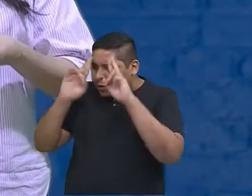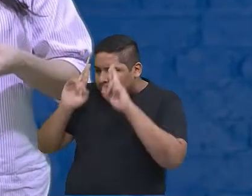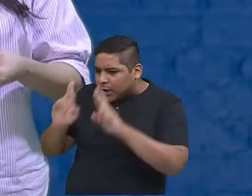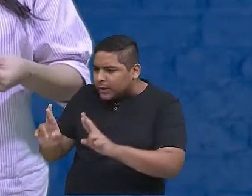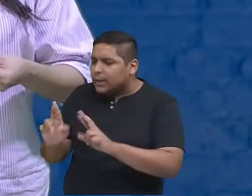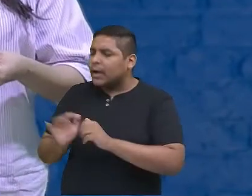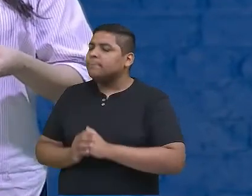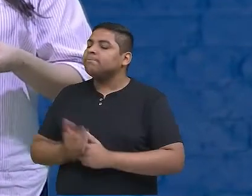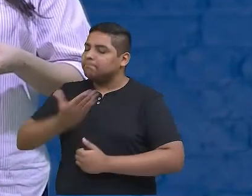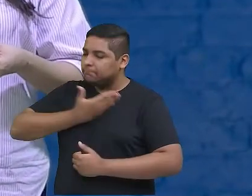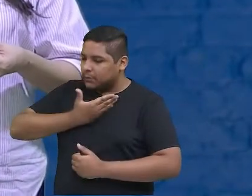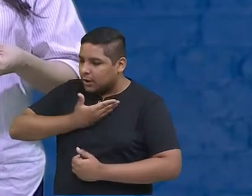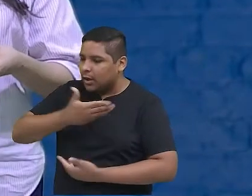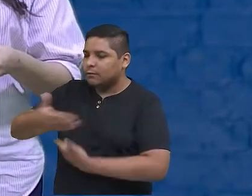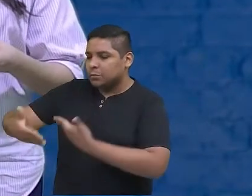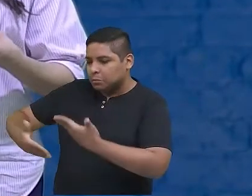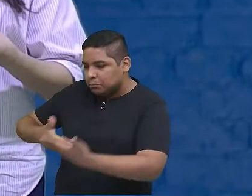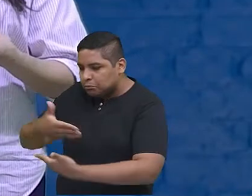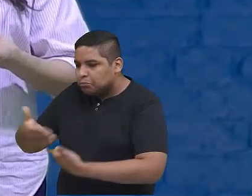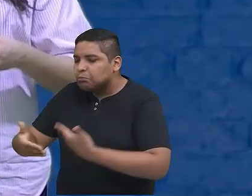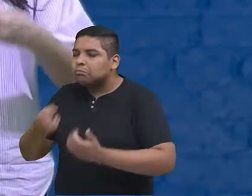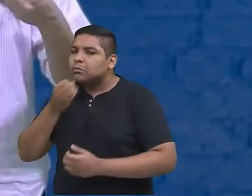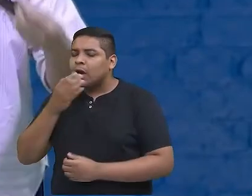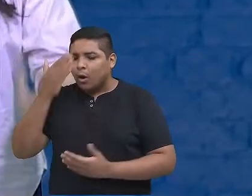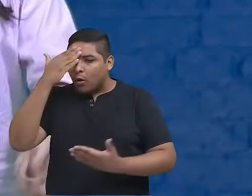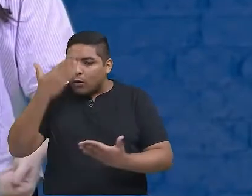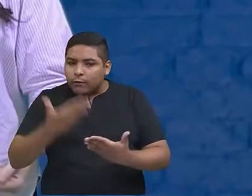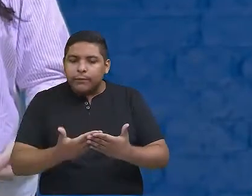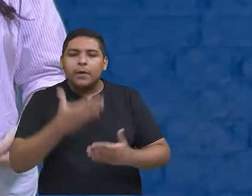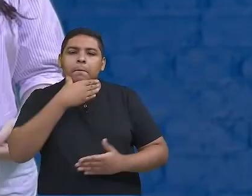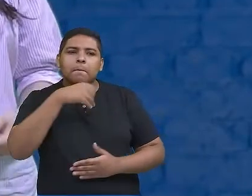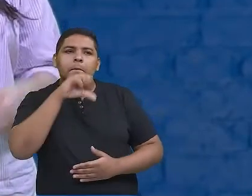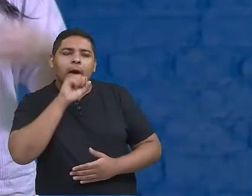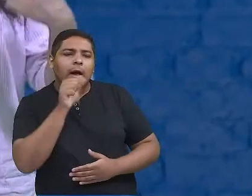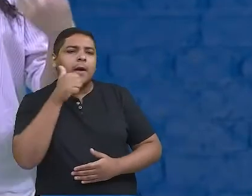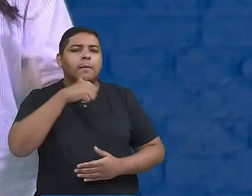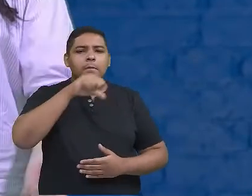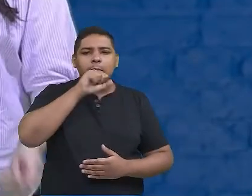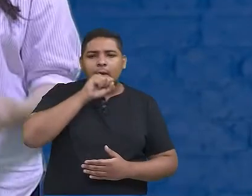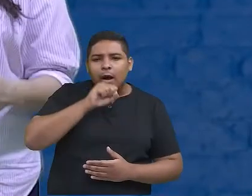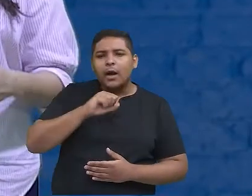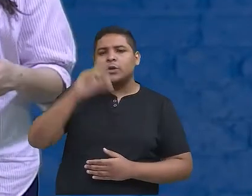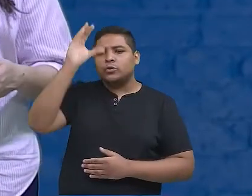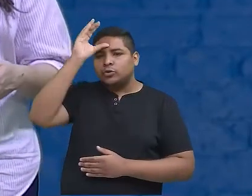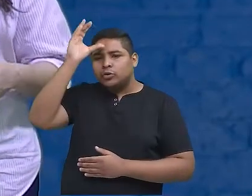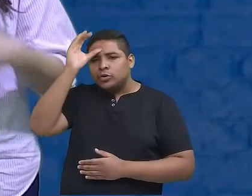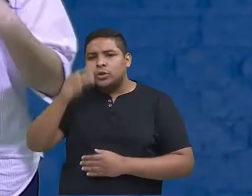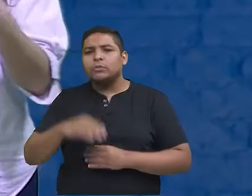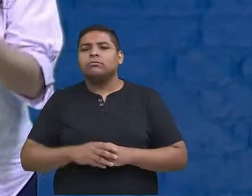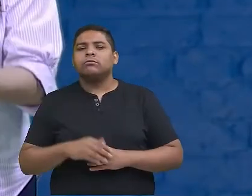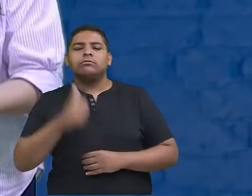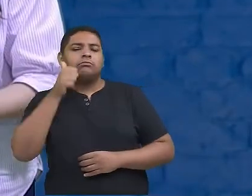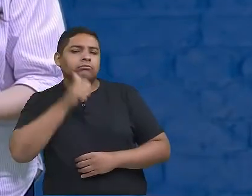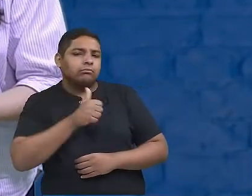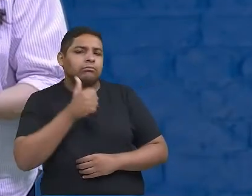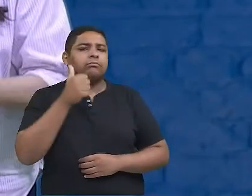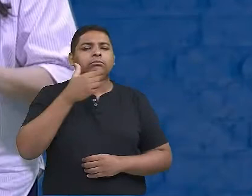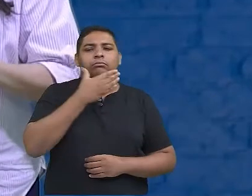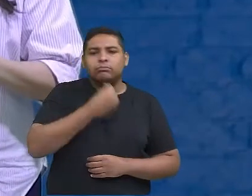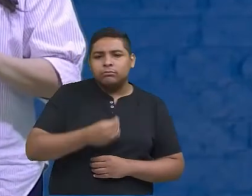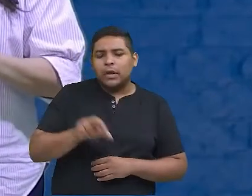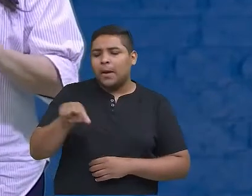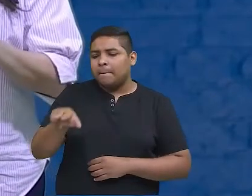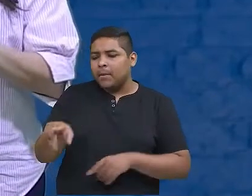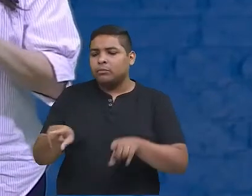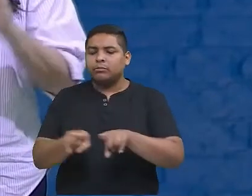ser amigável. A gente confia em quem? No pai, na mãe, na tia, no tio, no professor, nos nossos irmãos.